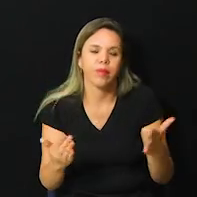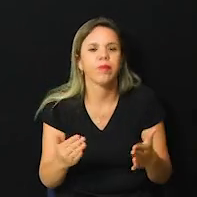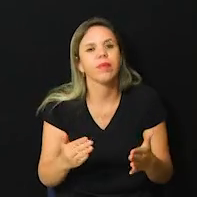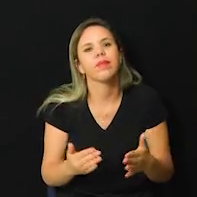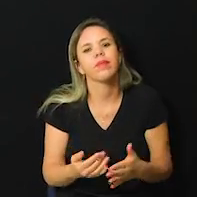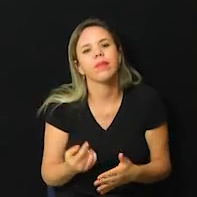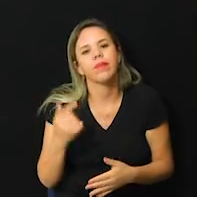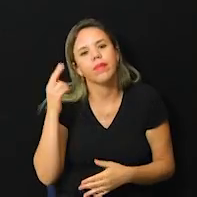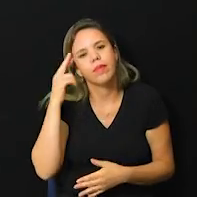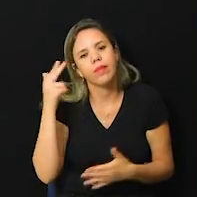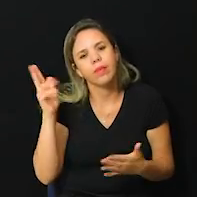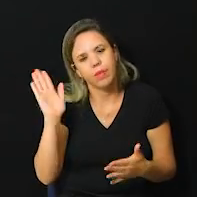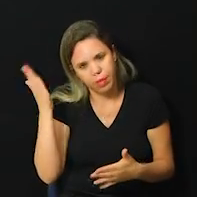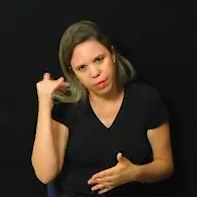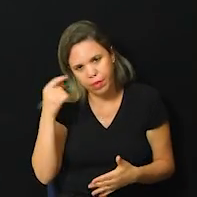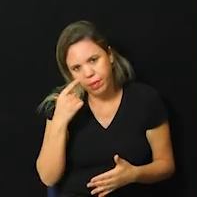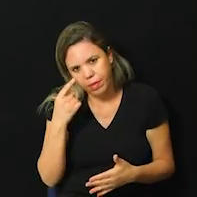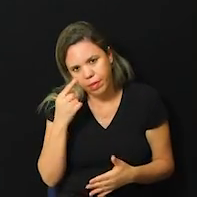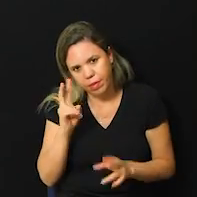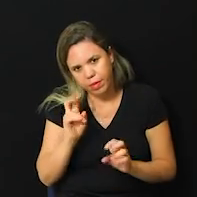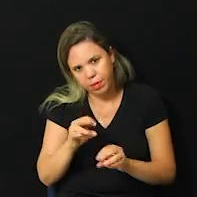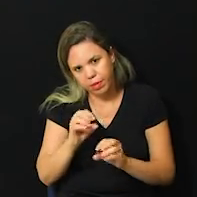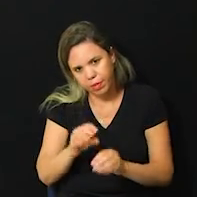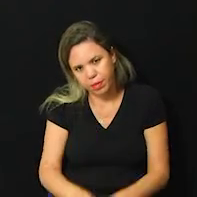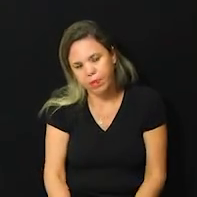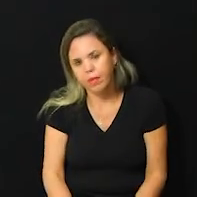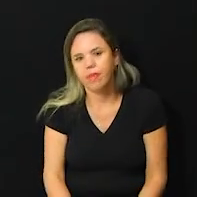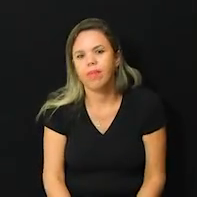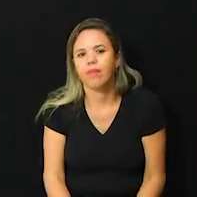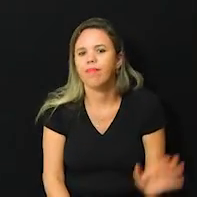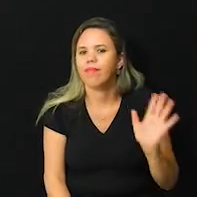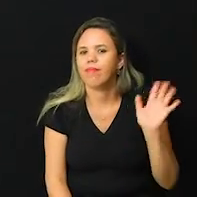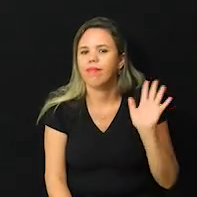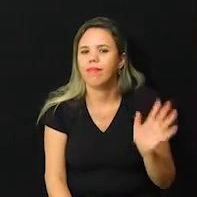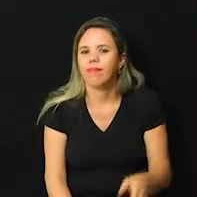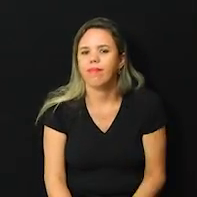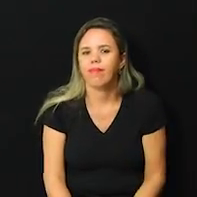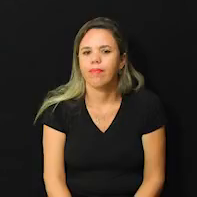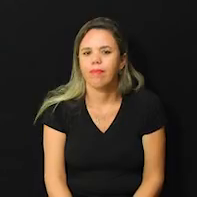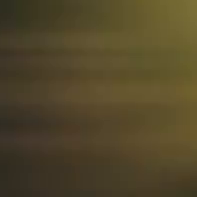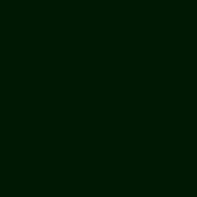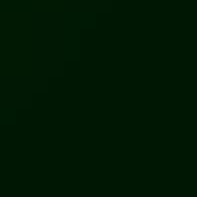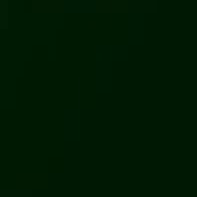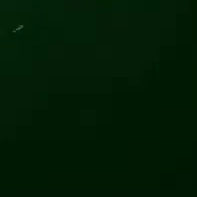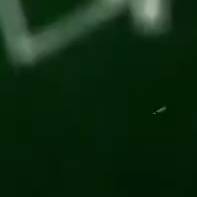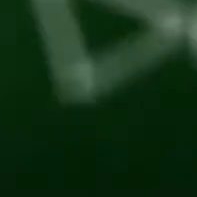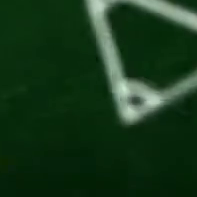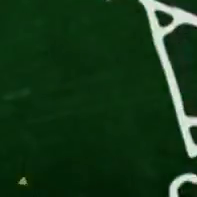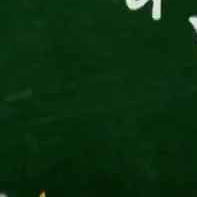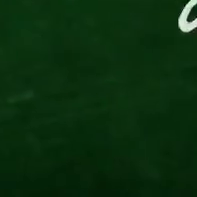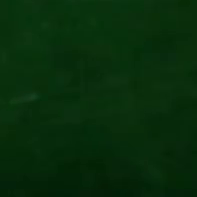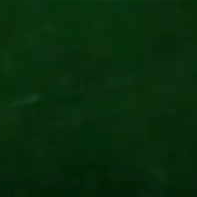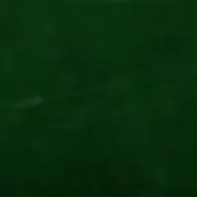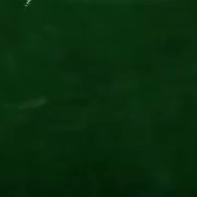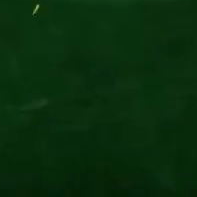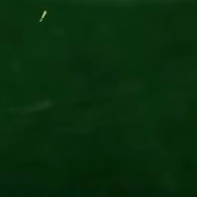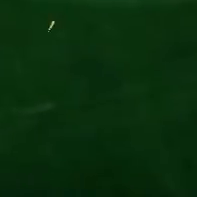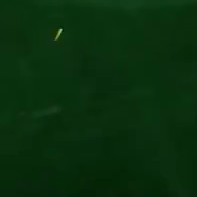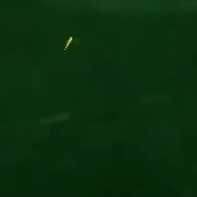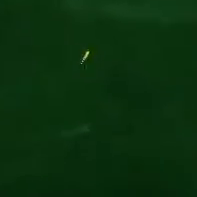muito obrigado e o André aí já sabe né tô sempre de olho na educação tchau e